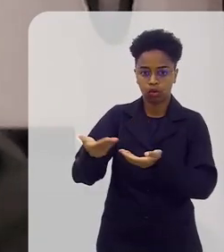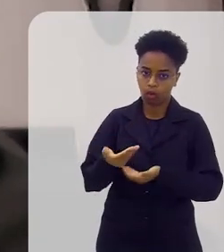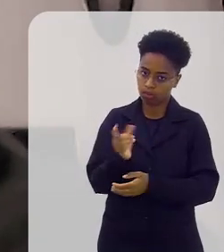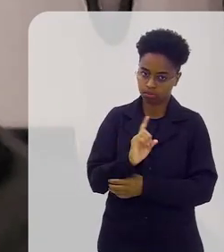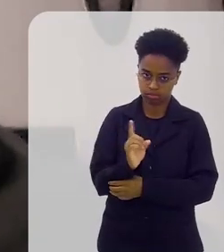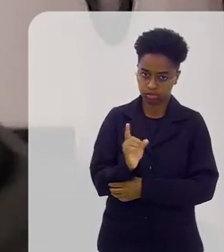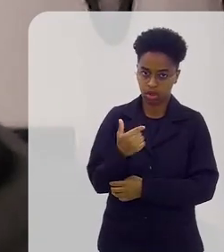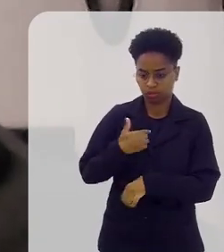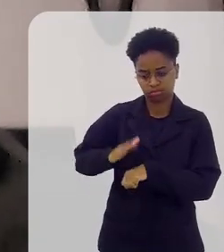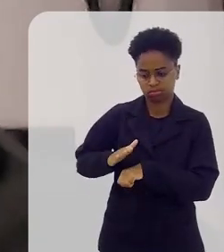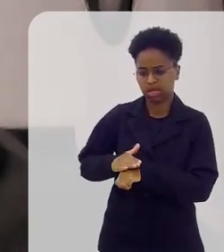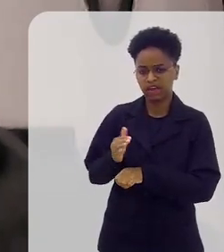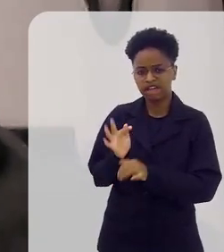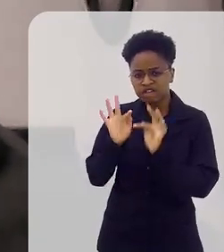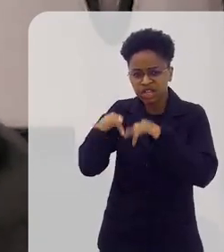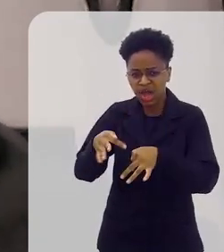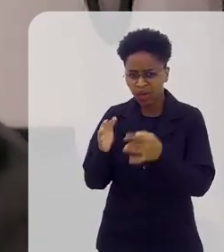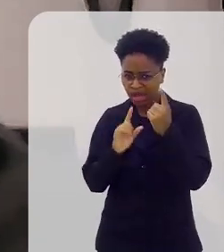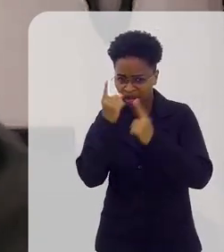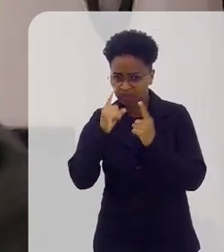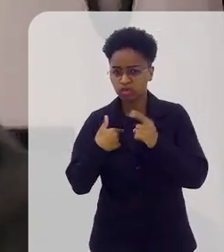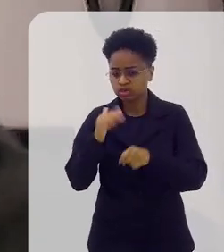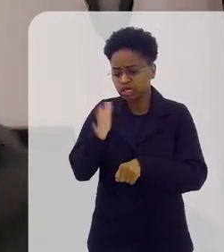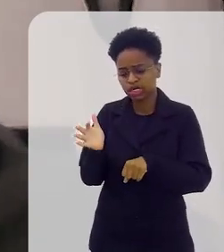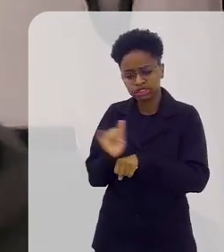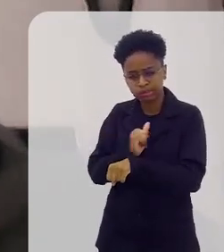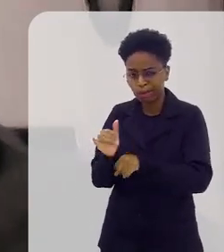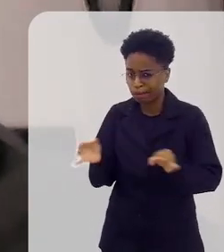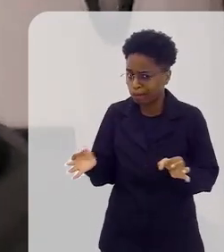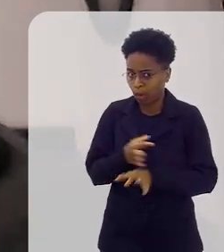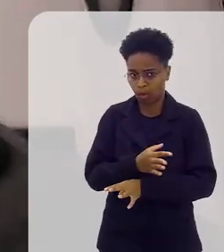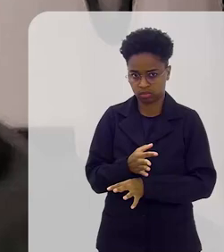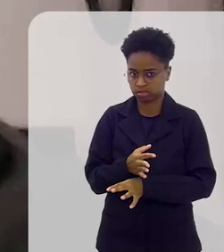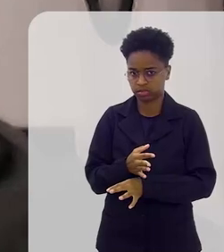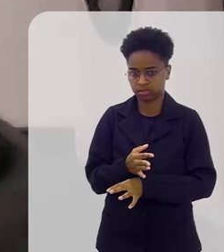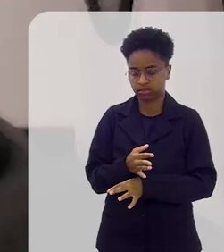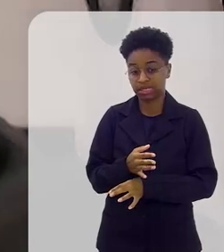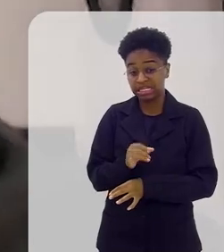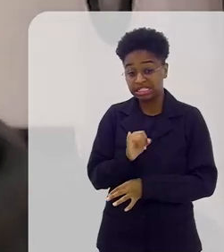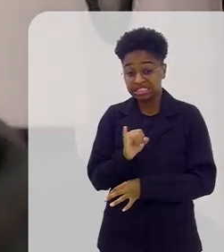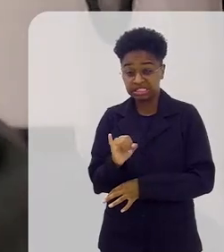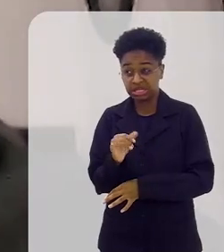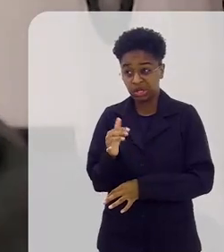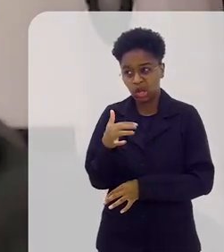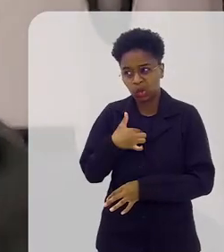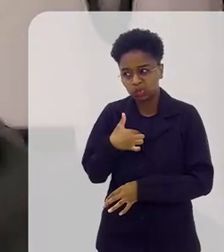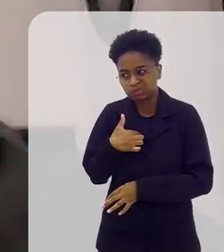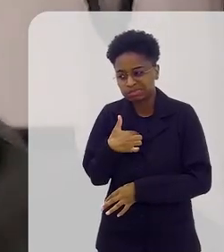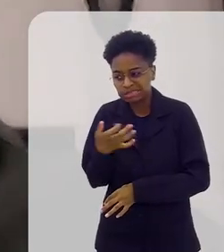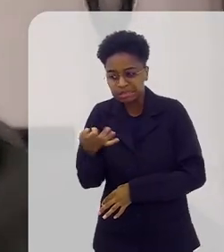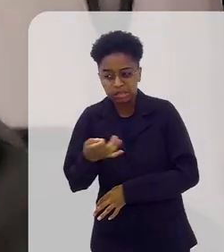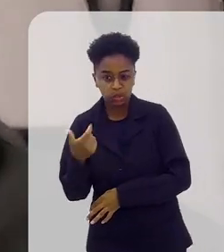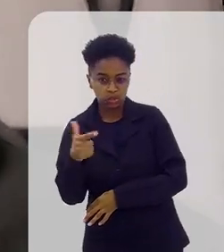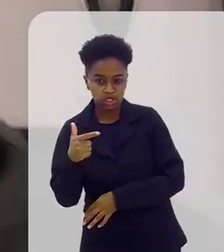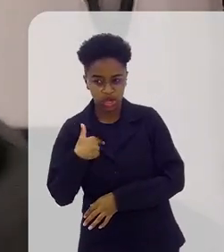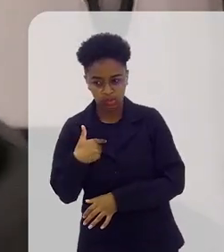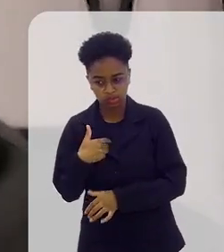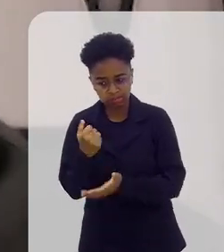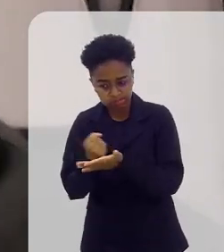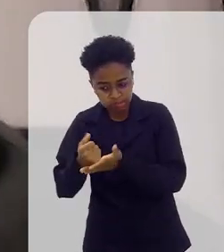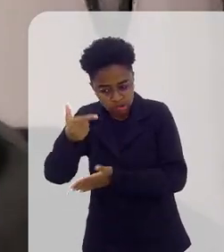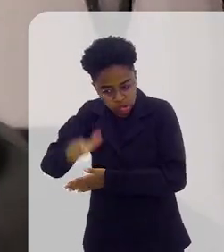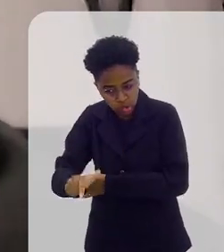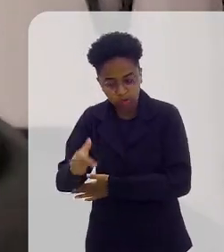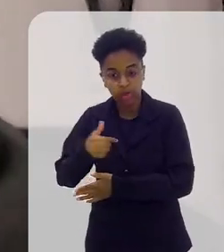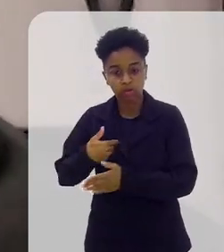casa esperando o convite. Então, acabou o carnaval, eu já tinha a minha estratégia. Quando eu não tinha a certeza de